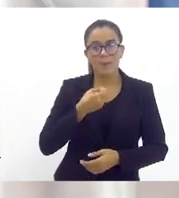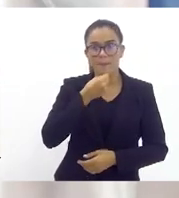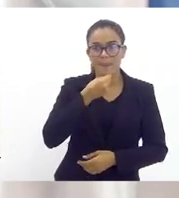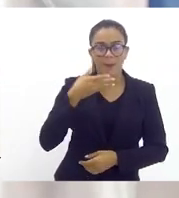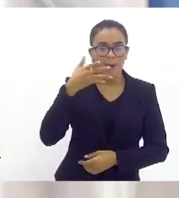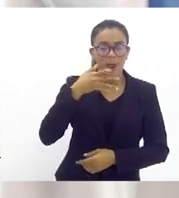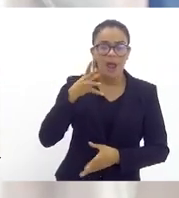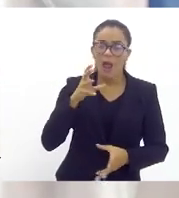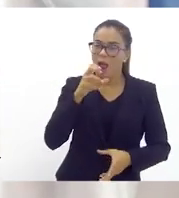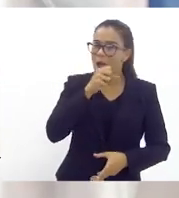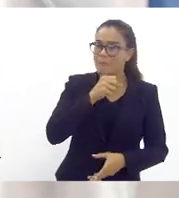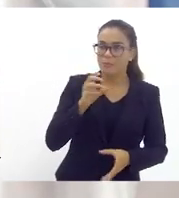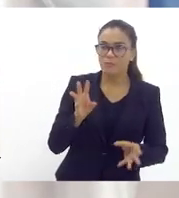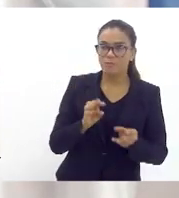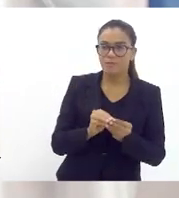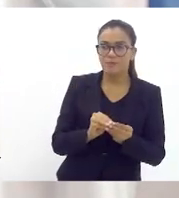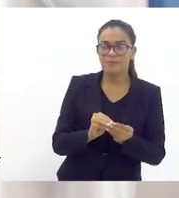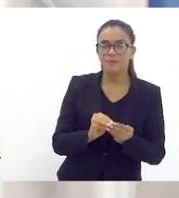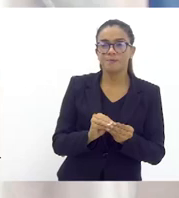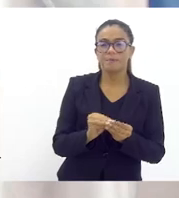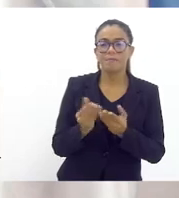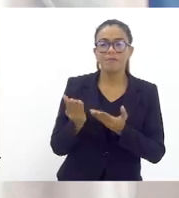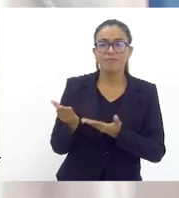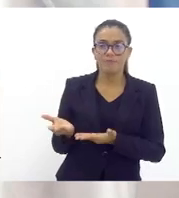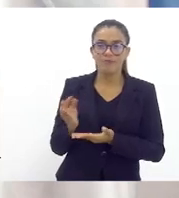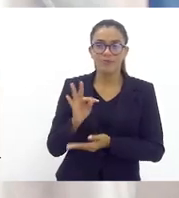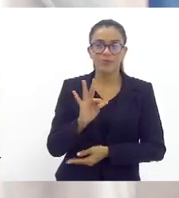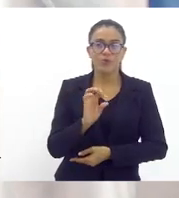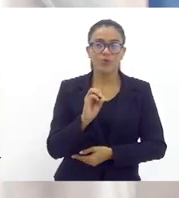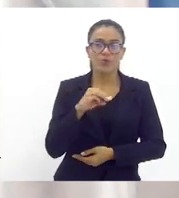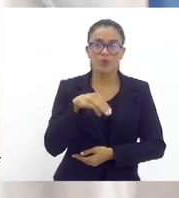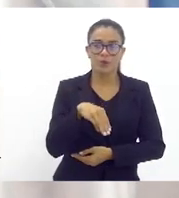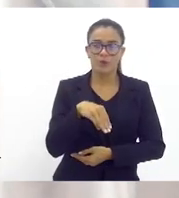palavra rapidamente para o Tom.